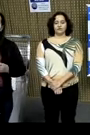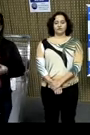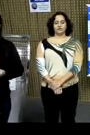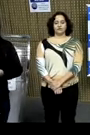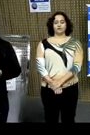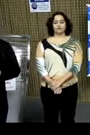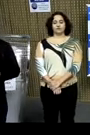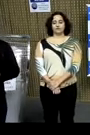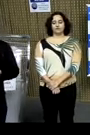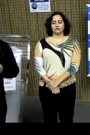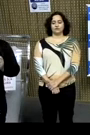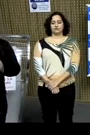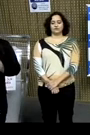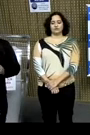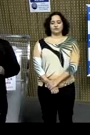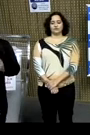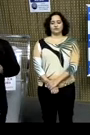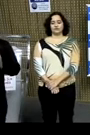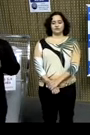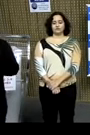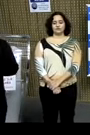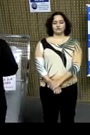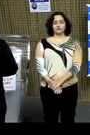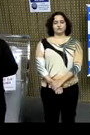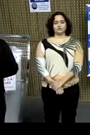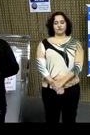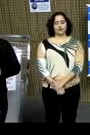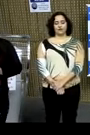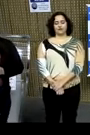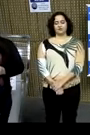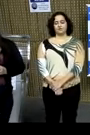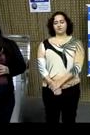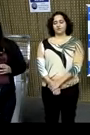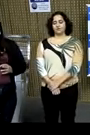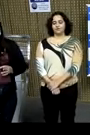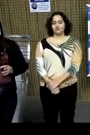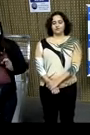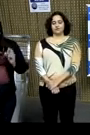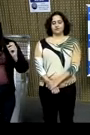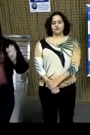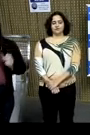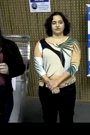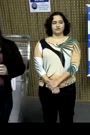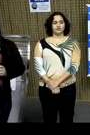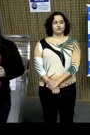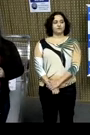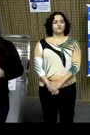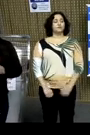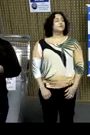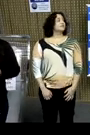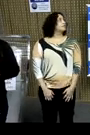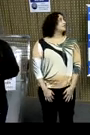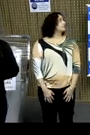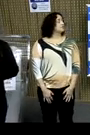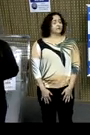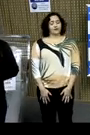uma porcentagem de 111 em 2020 e no primeiro semestre de 43%. Consulta odontológica